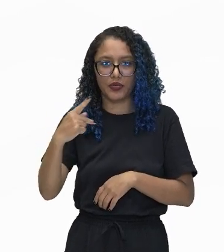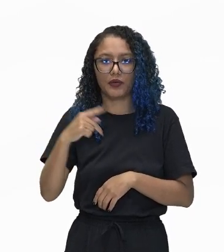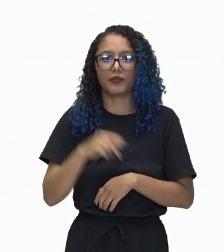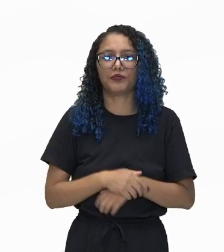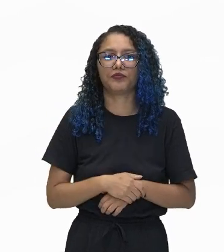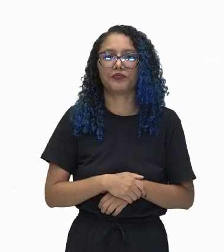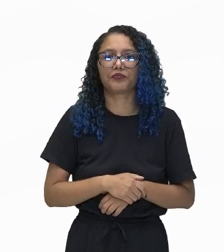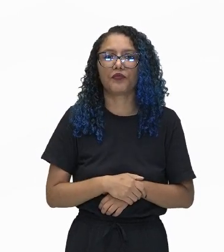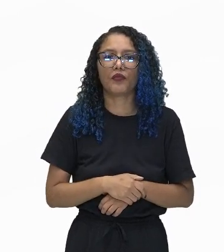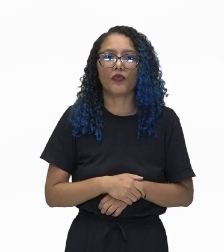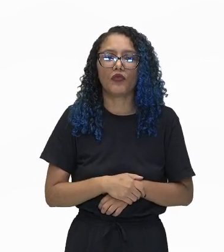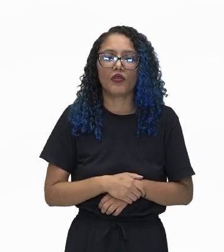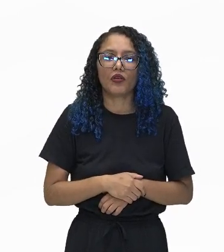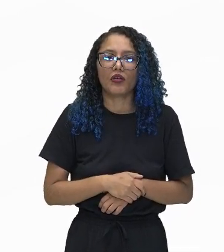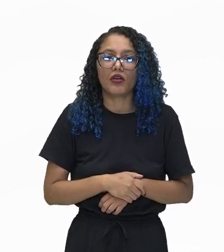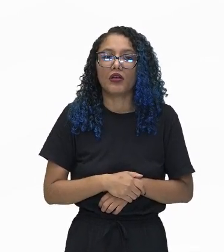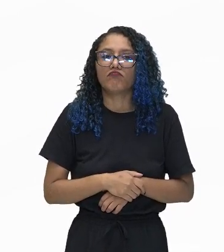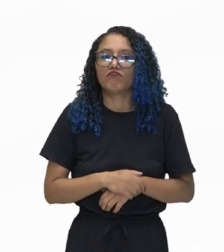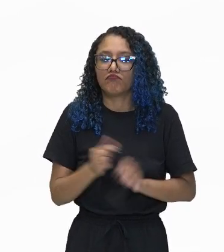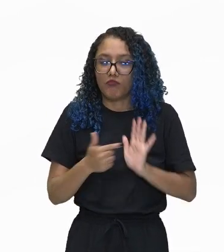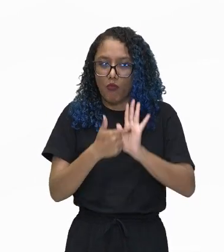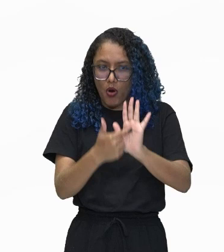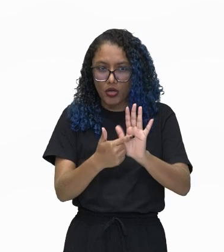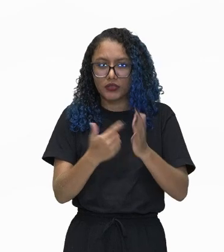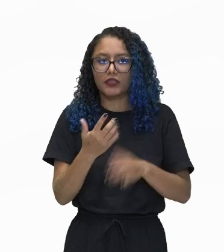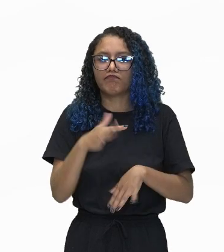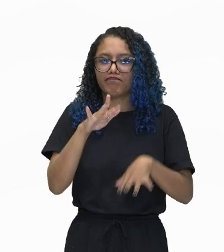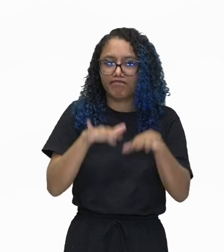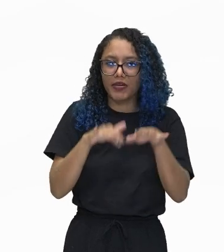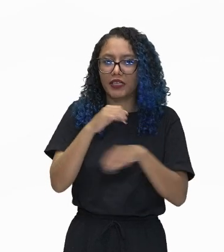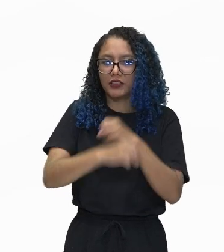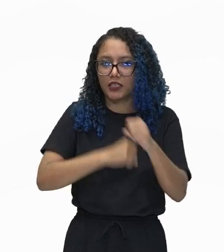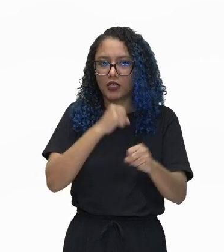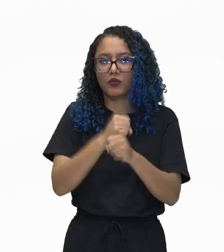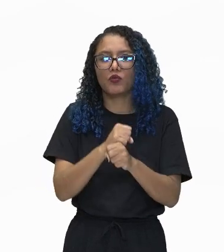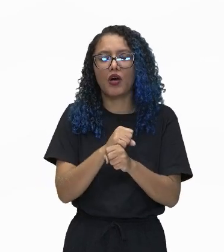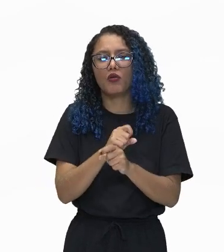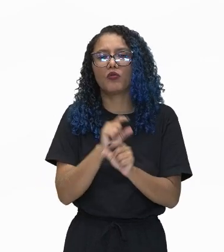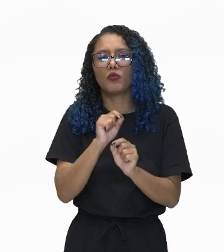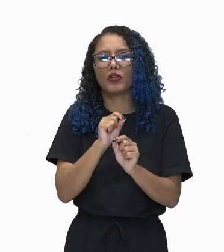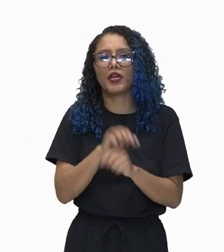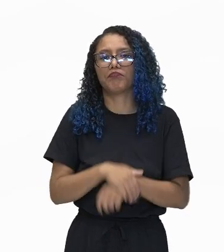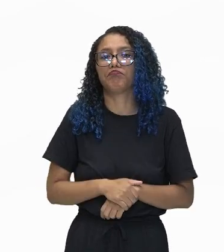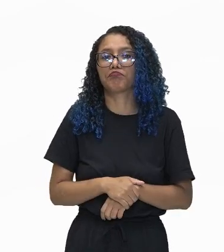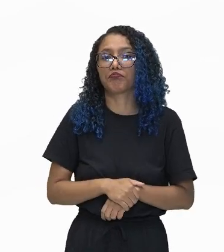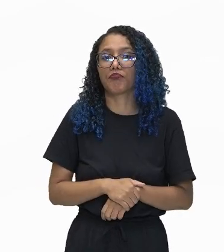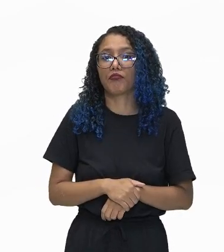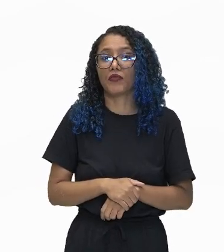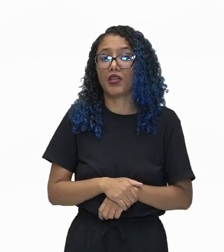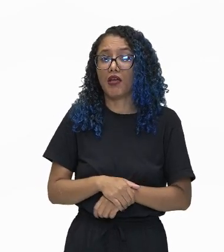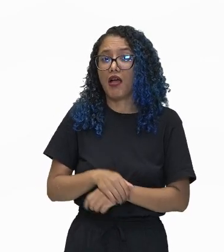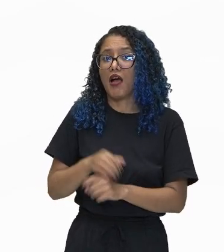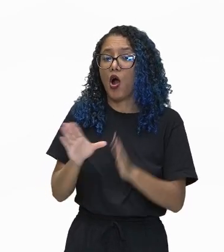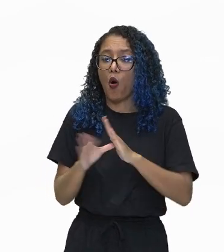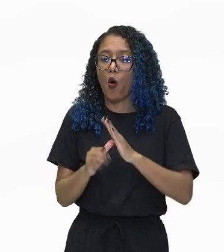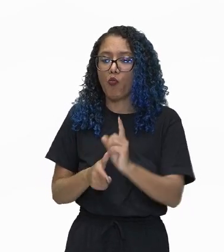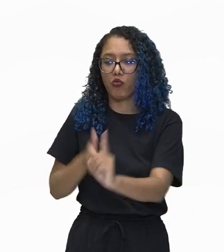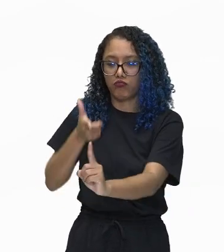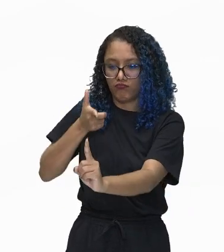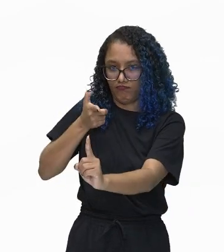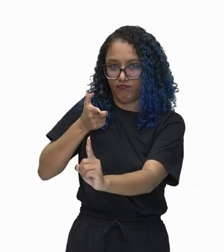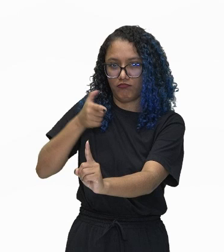e sobre drogas, a média anual de mortes em assaltos com o uso de armas de fogo chega